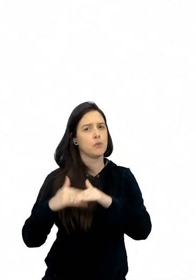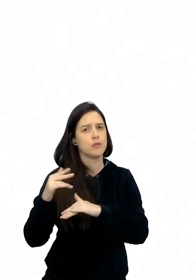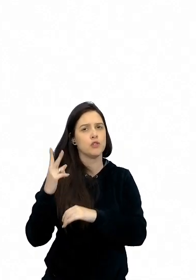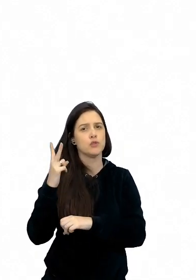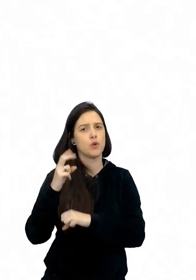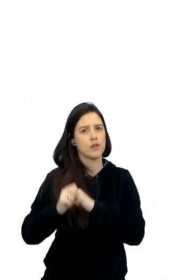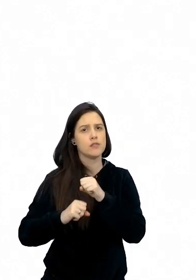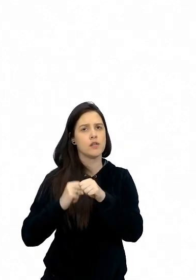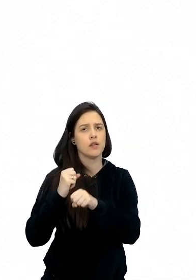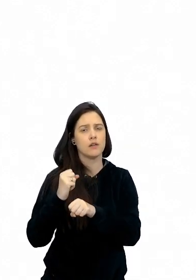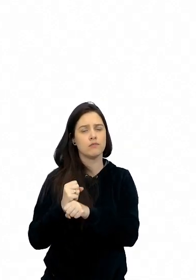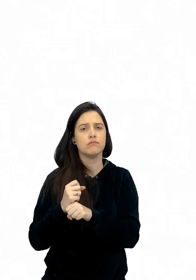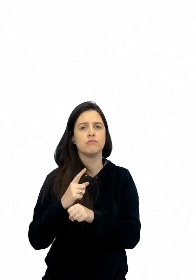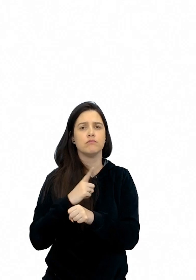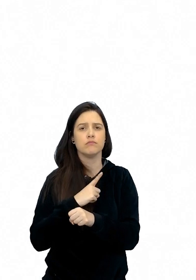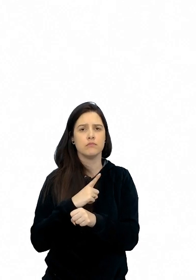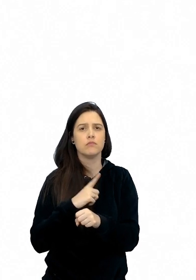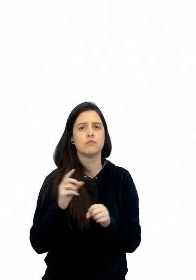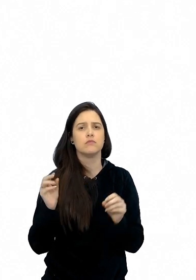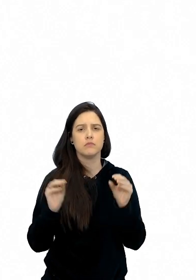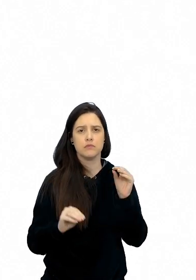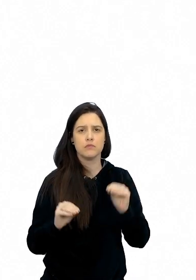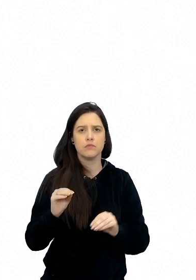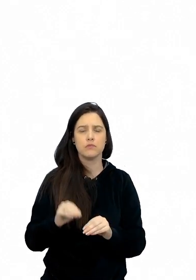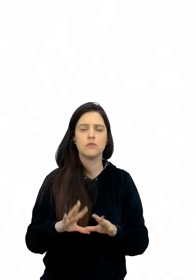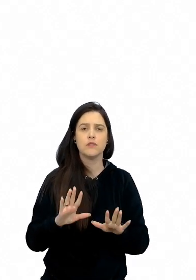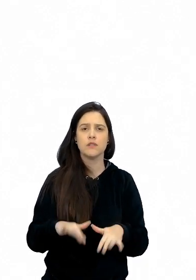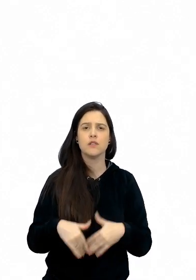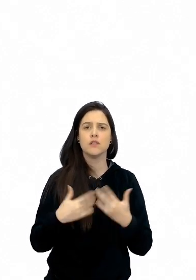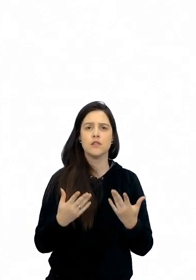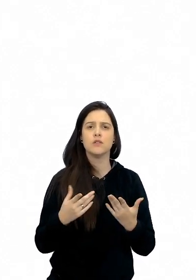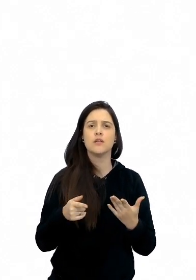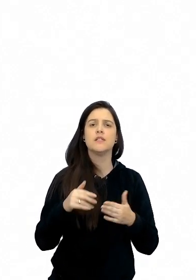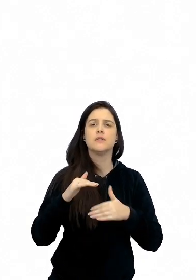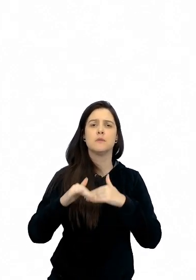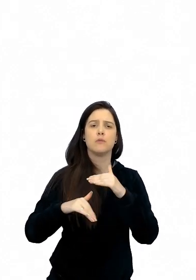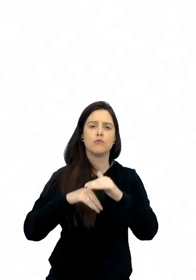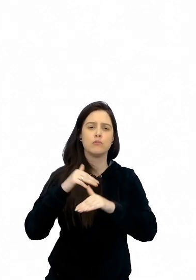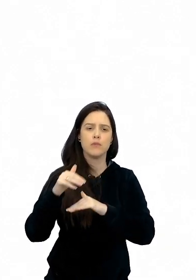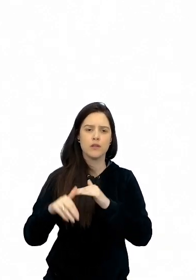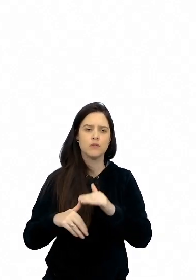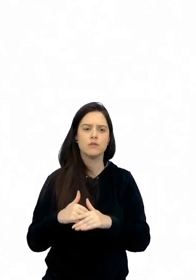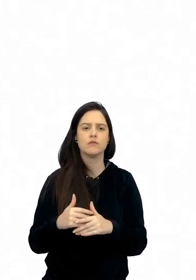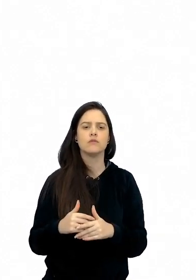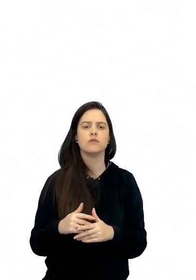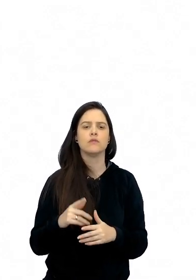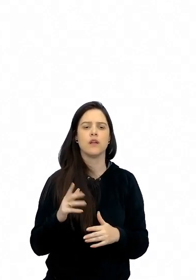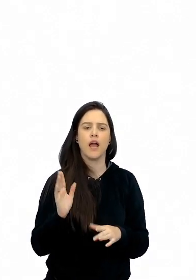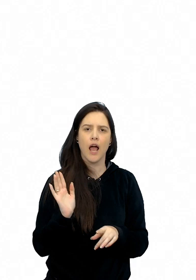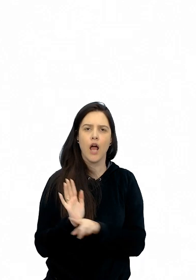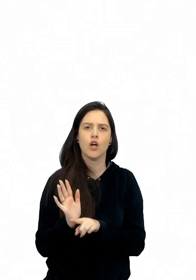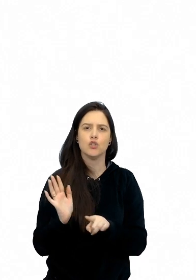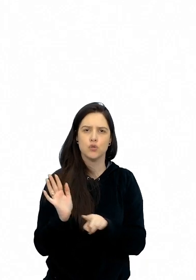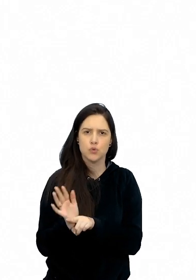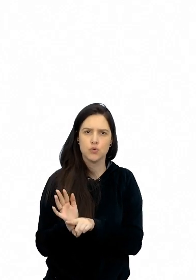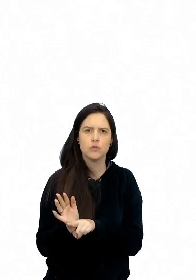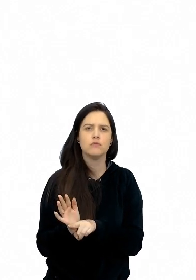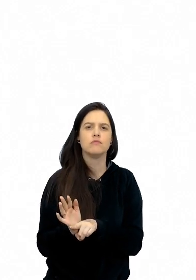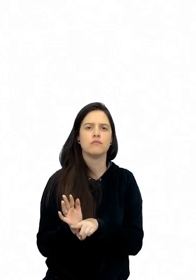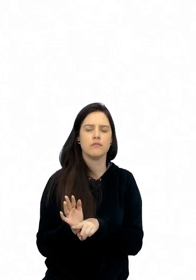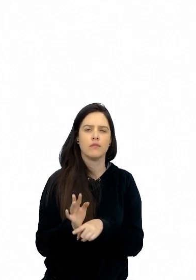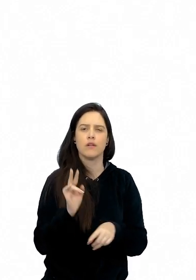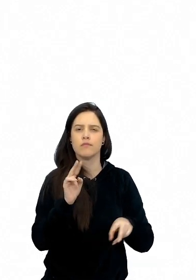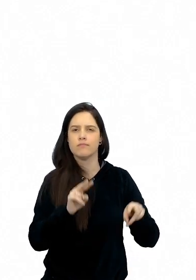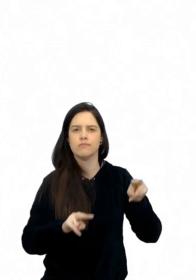2 anos que nós tivemos, né, com a pandemia. Então, esse movimento, ele ajuda, né, ajuda a ter um